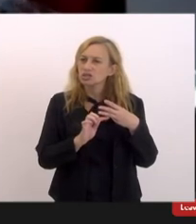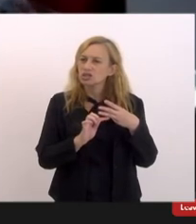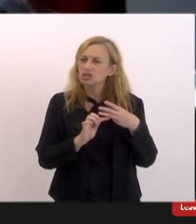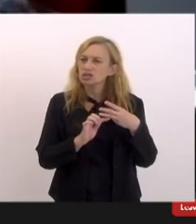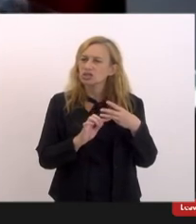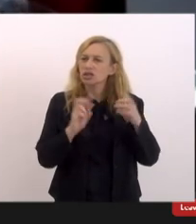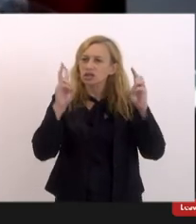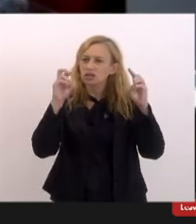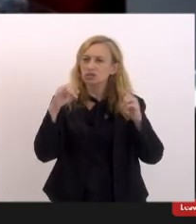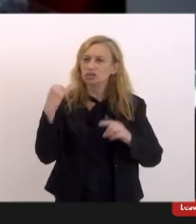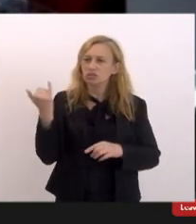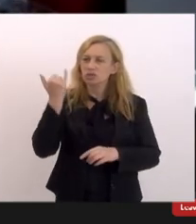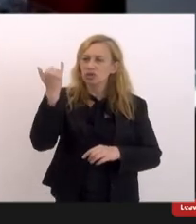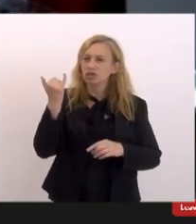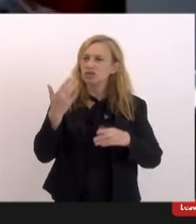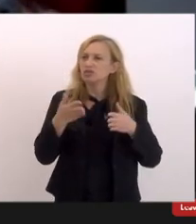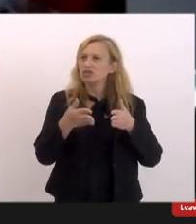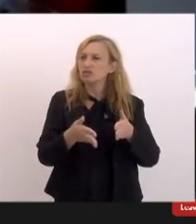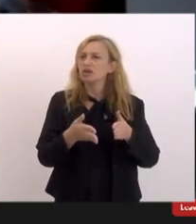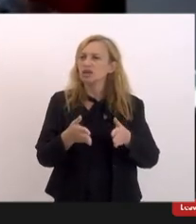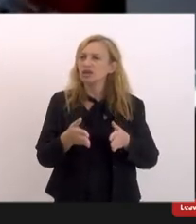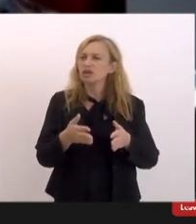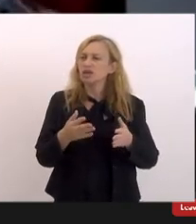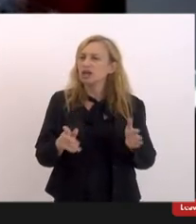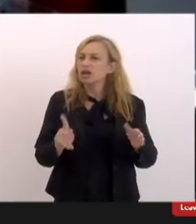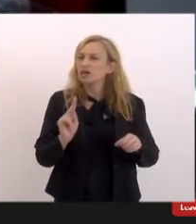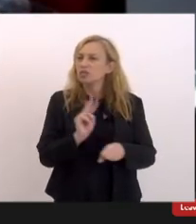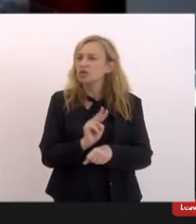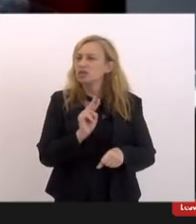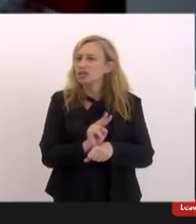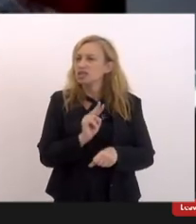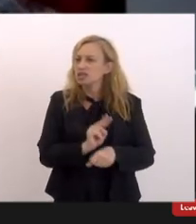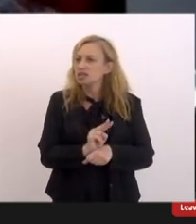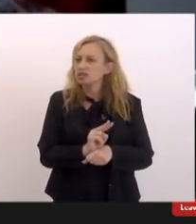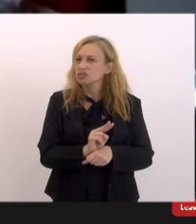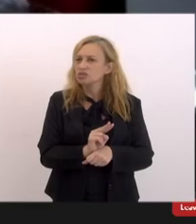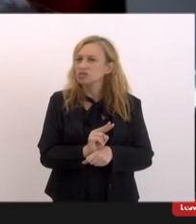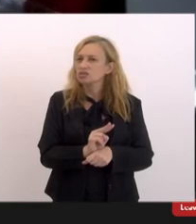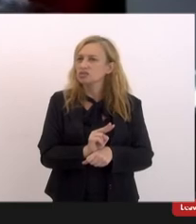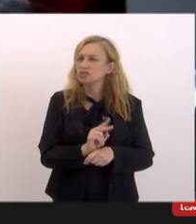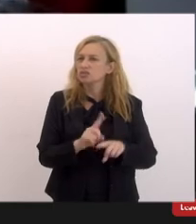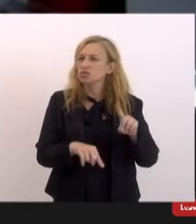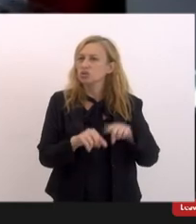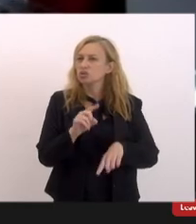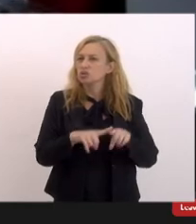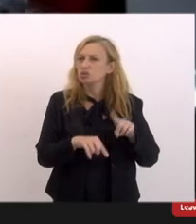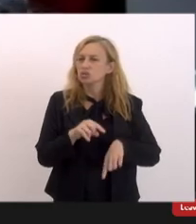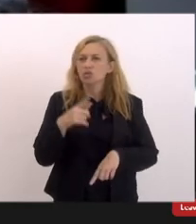uma direcionada exclusivamente para proteção de equipamentos e